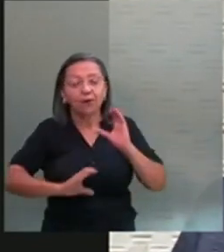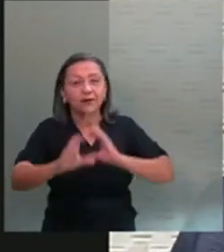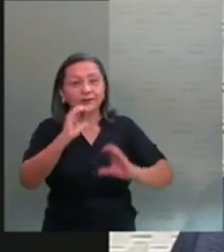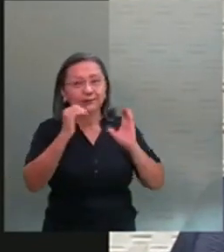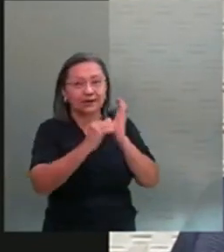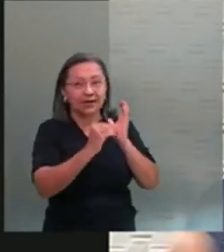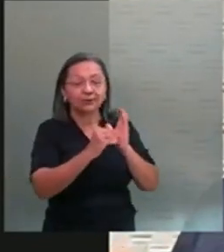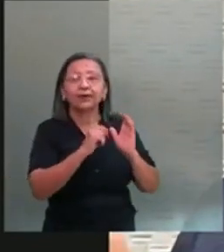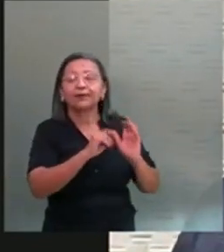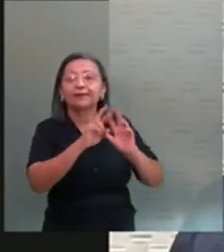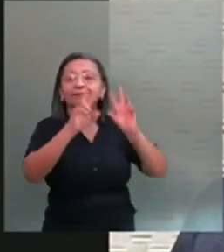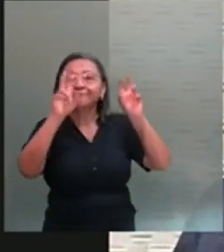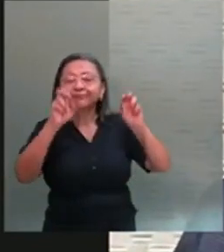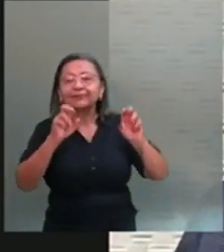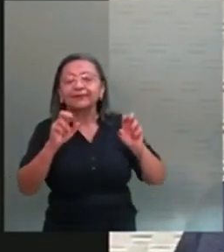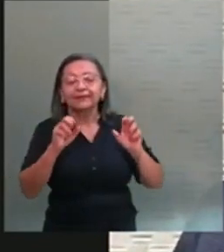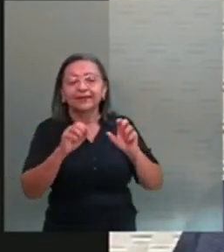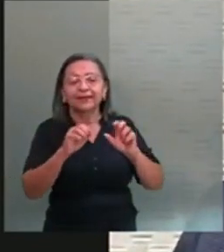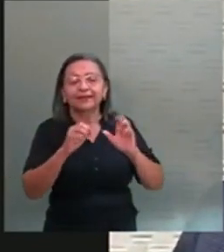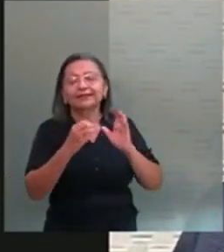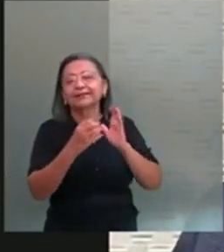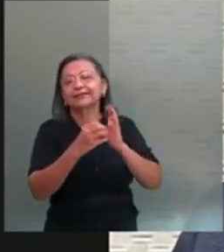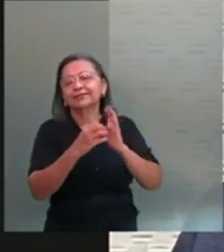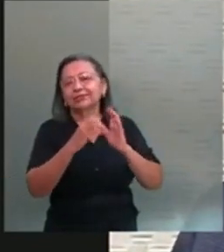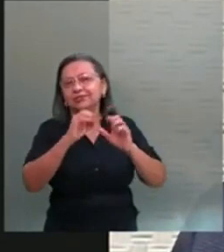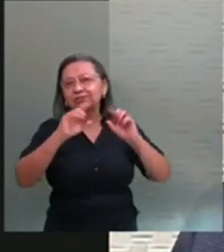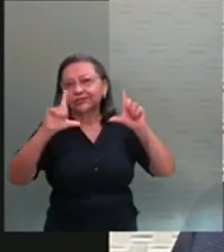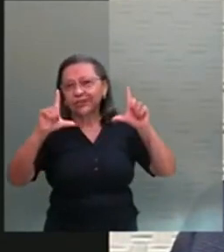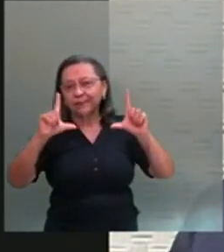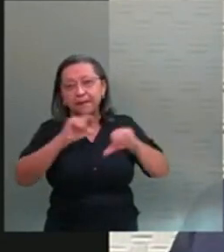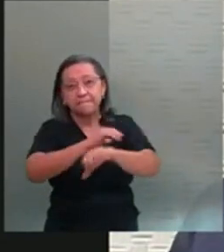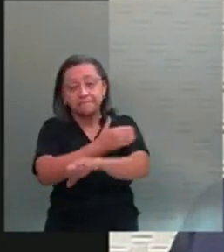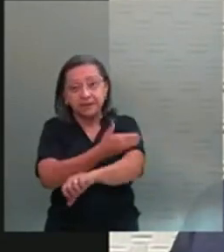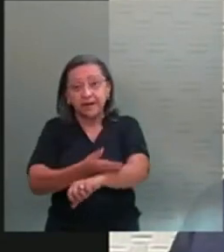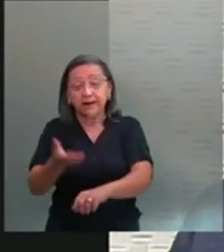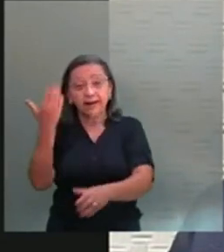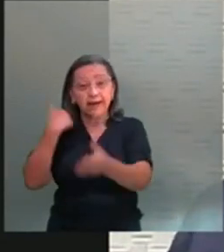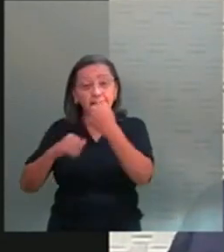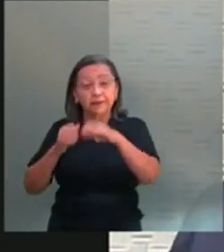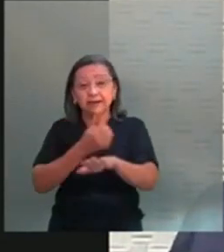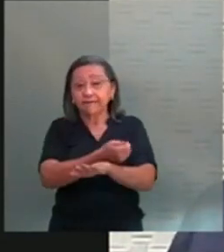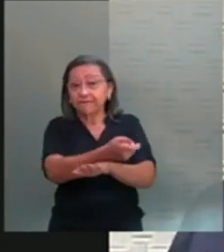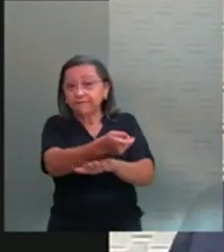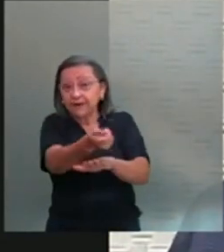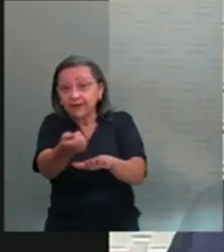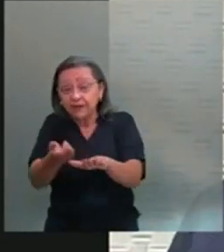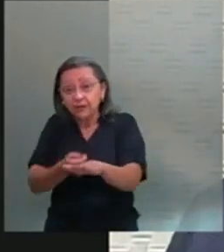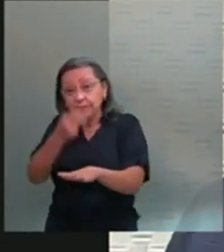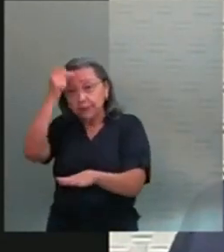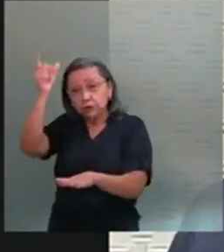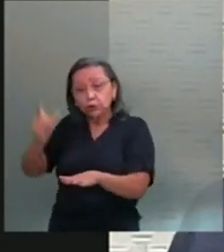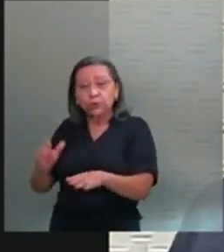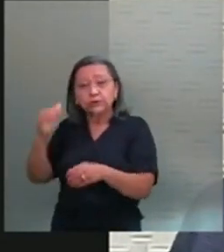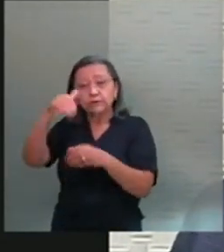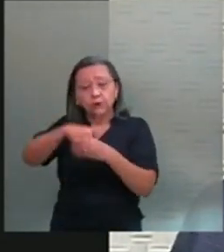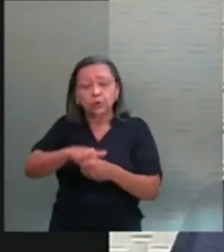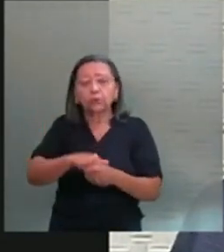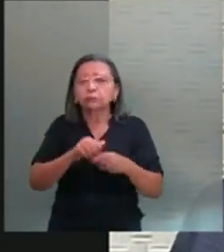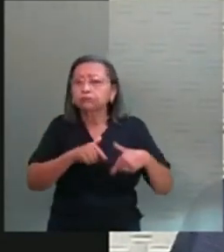Senado, a chamavam de chapa branca. Na era das fake news, os leitores e eleitores